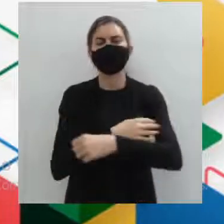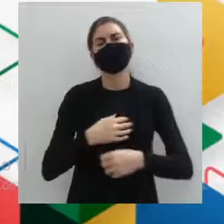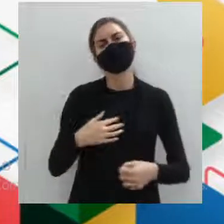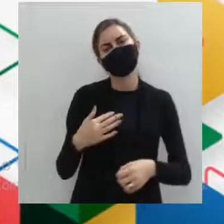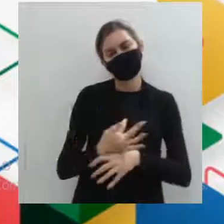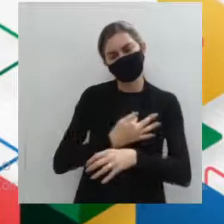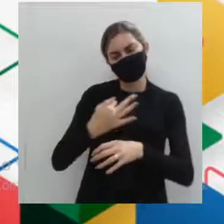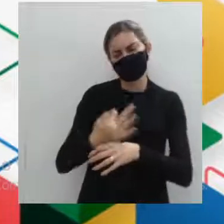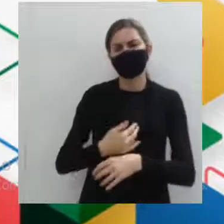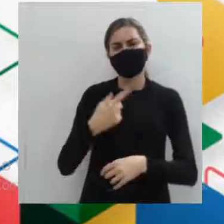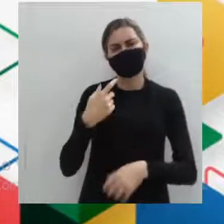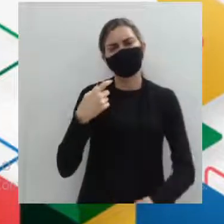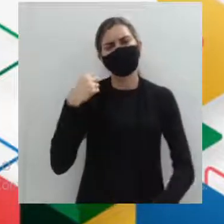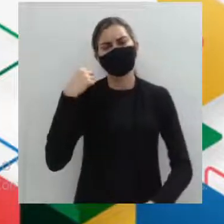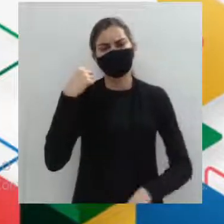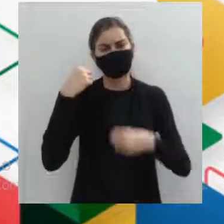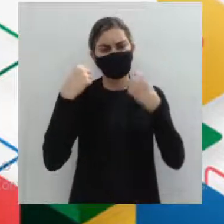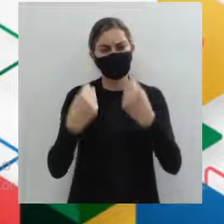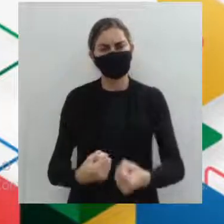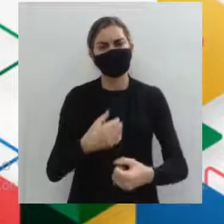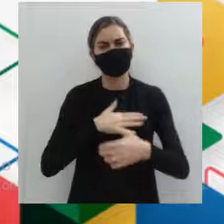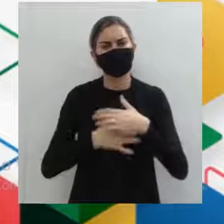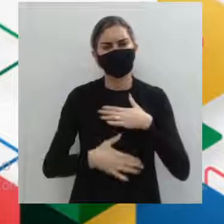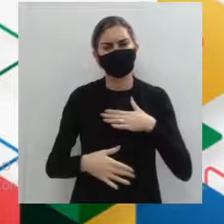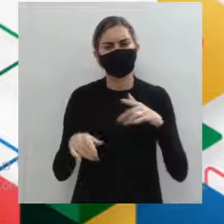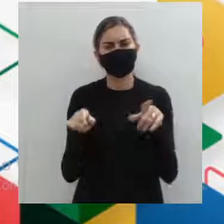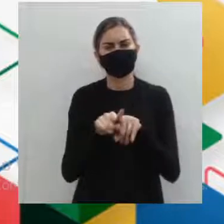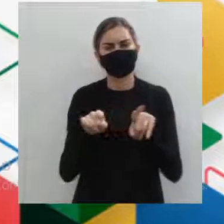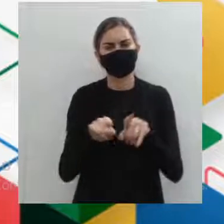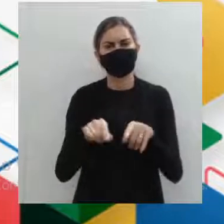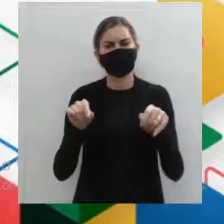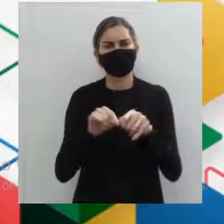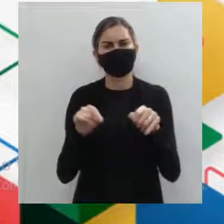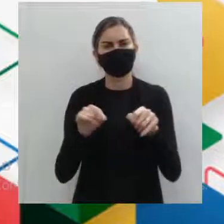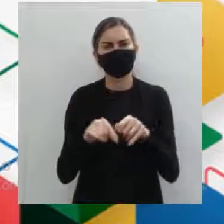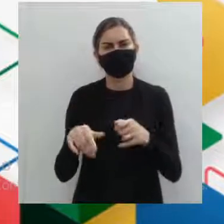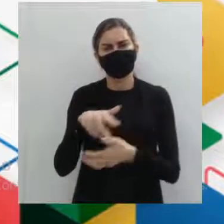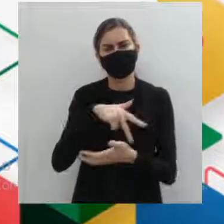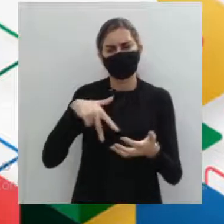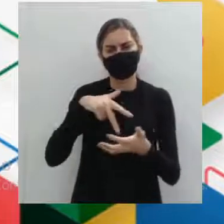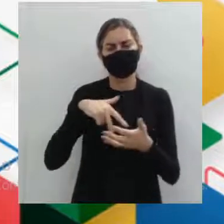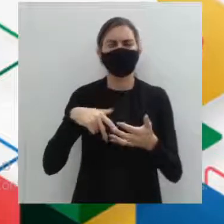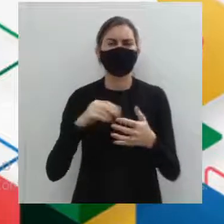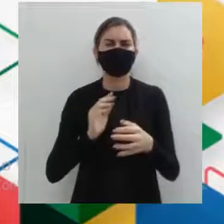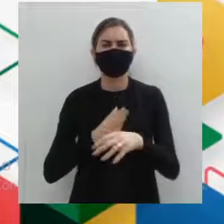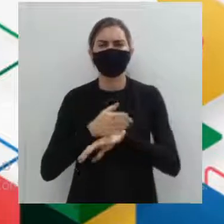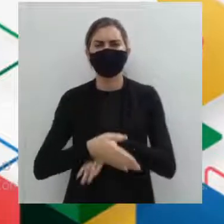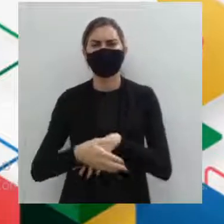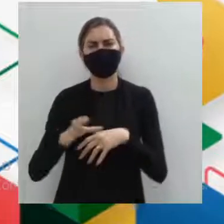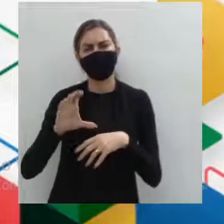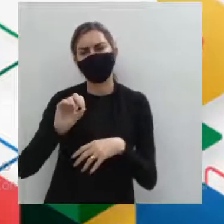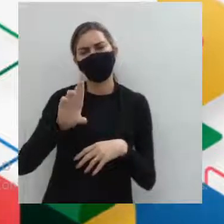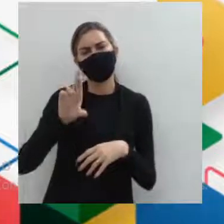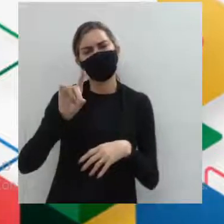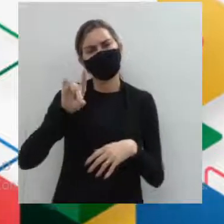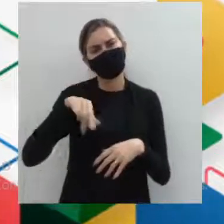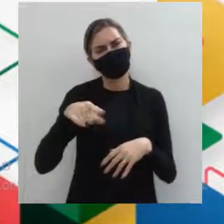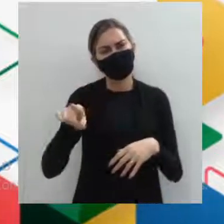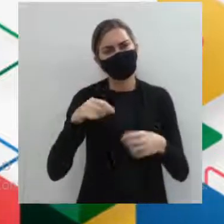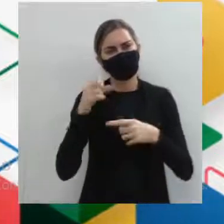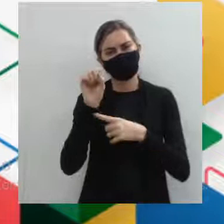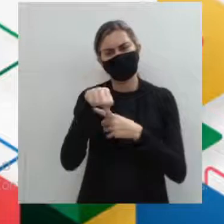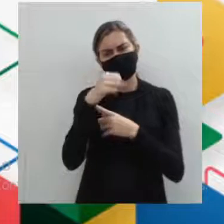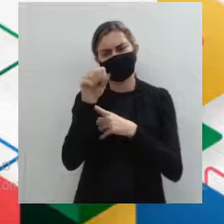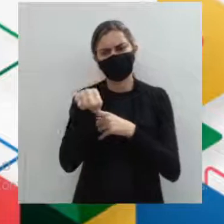o próprio peso do corpo e, além disso, fazer as coreografias, que entra aí a coordenação motora